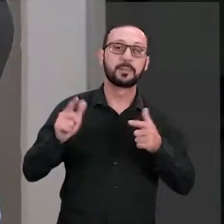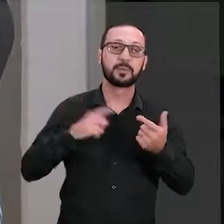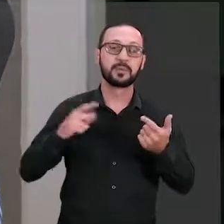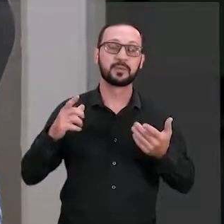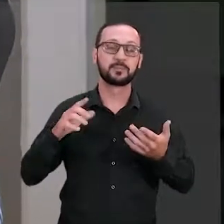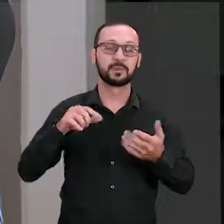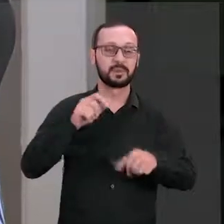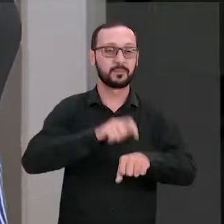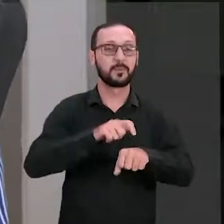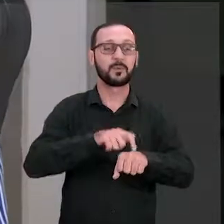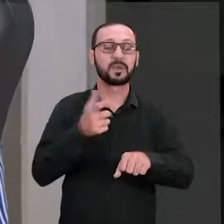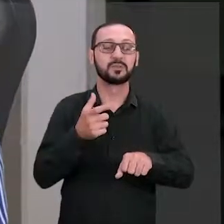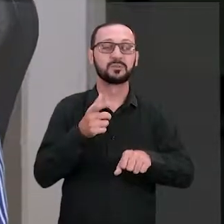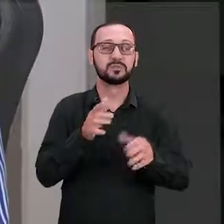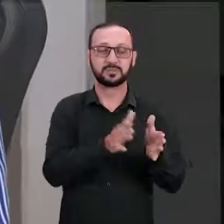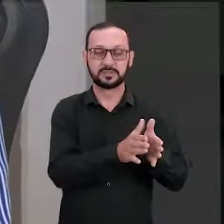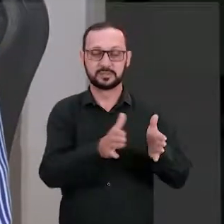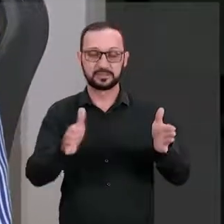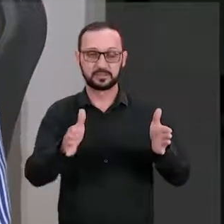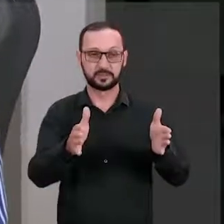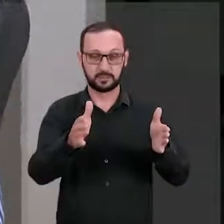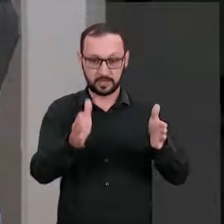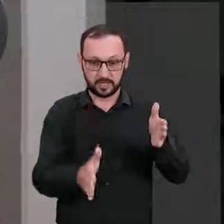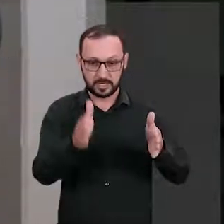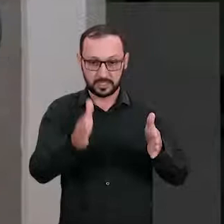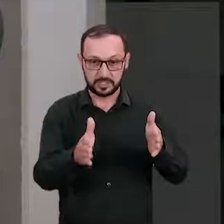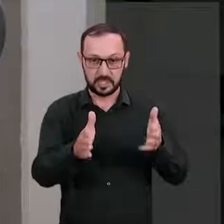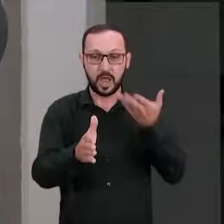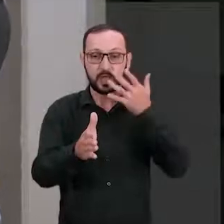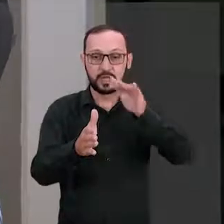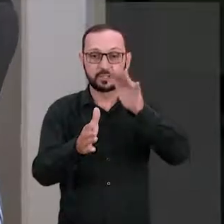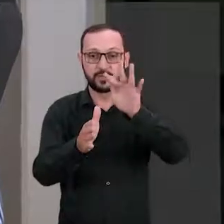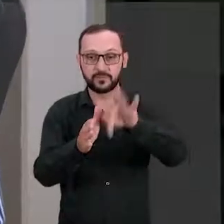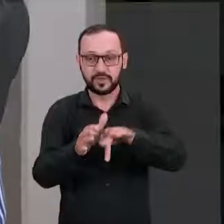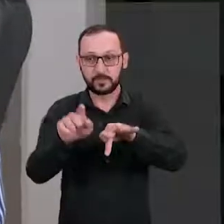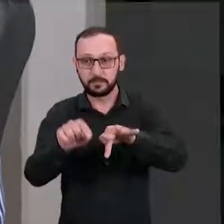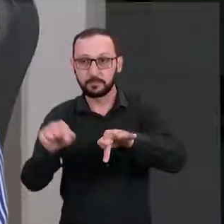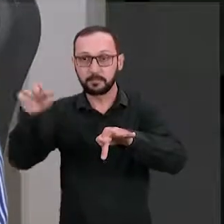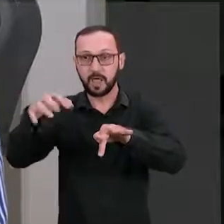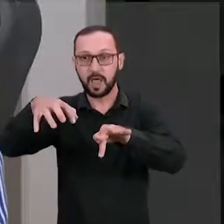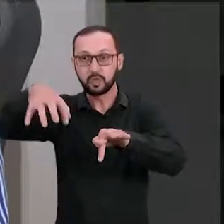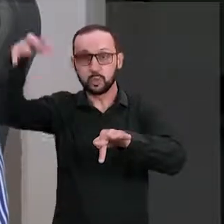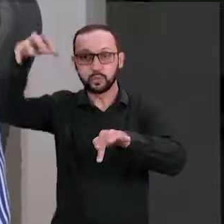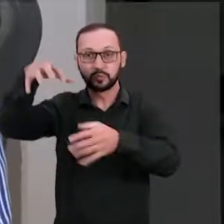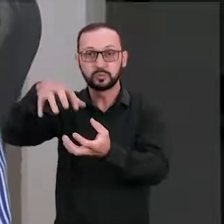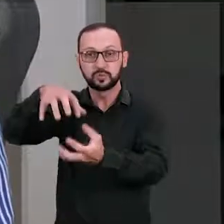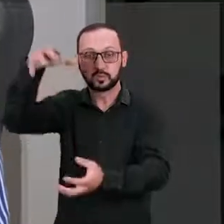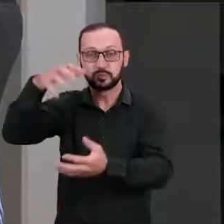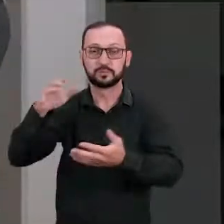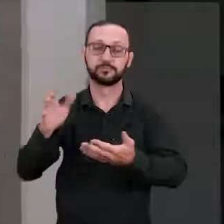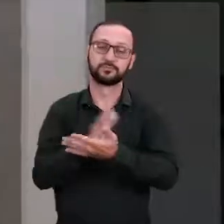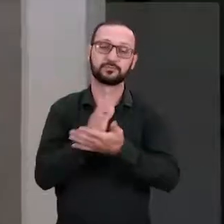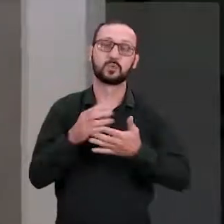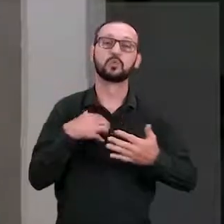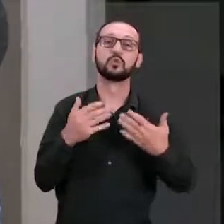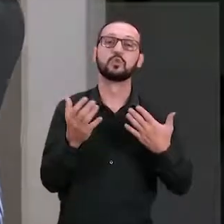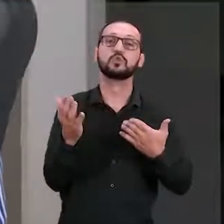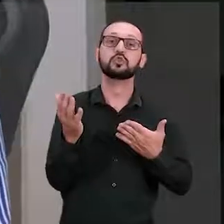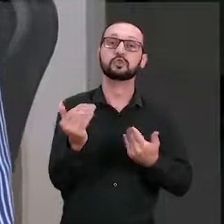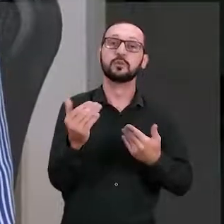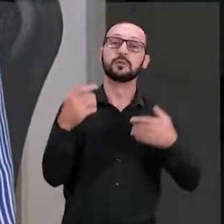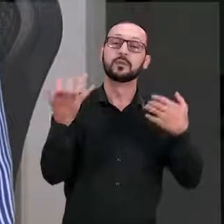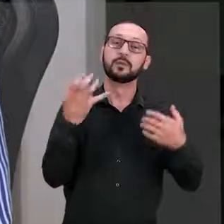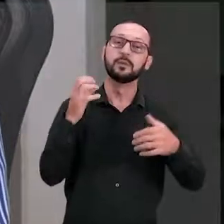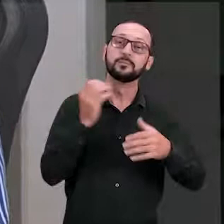crises de transição de criança para adulto, também tem. Os jovens que têm que entrar na faculdade, têm